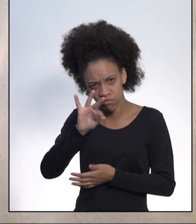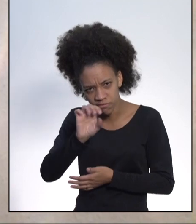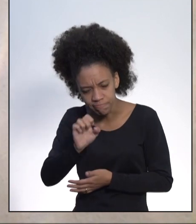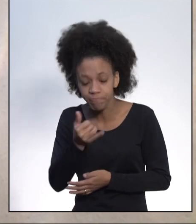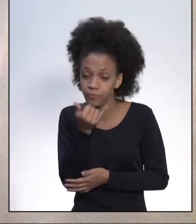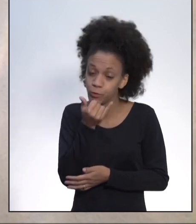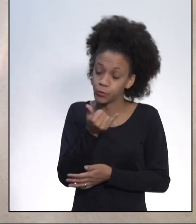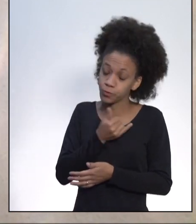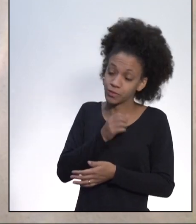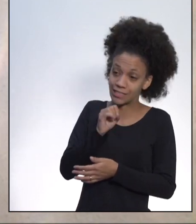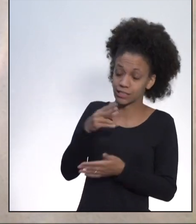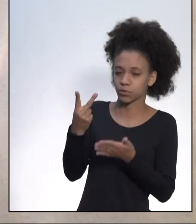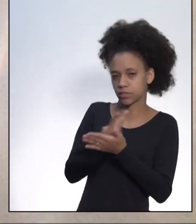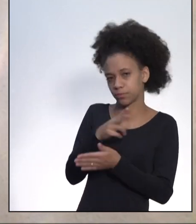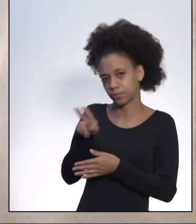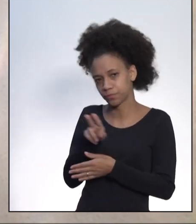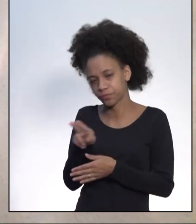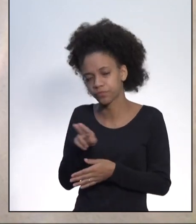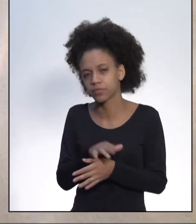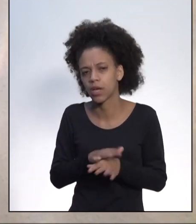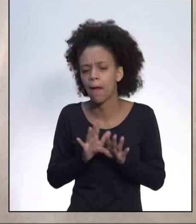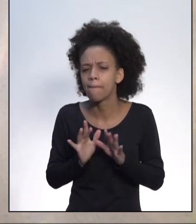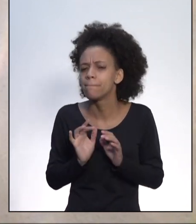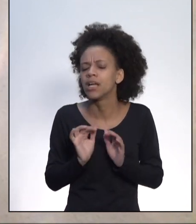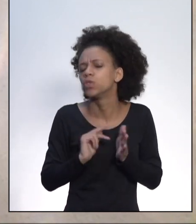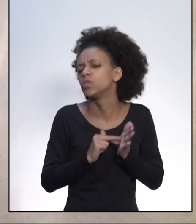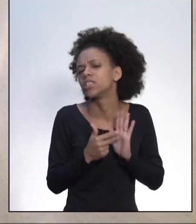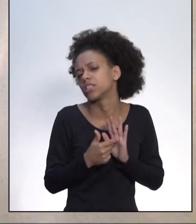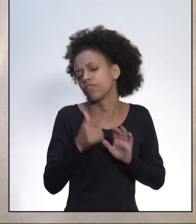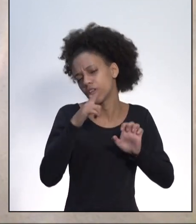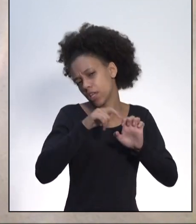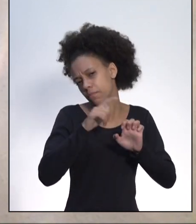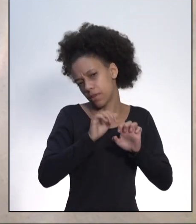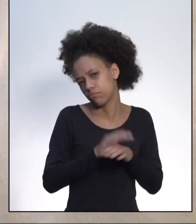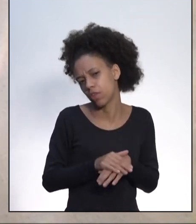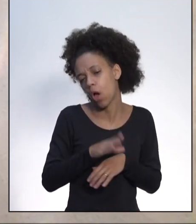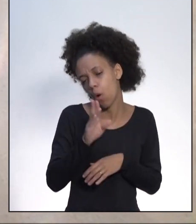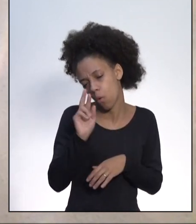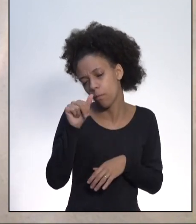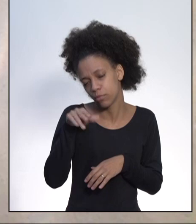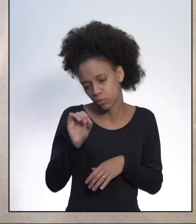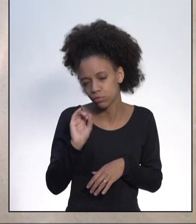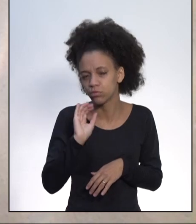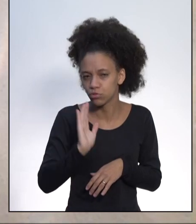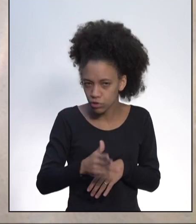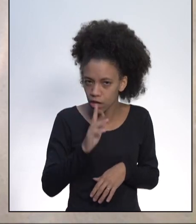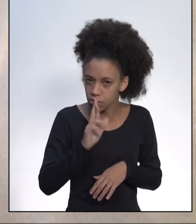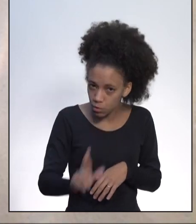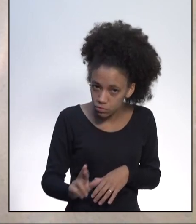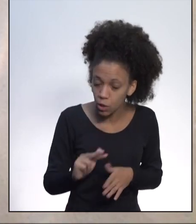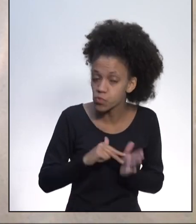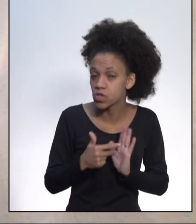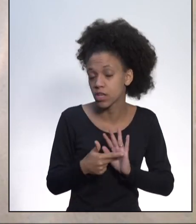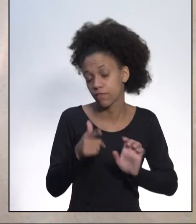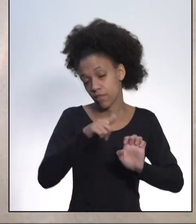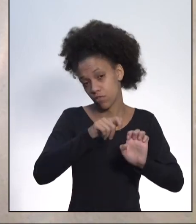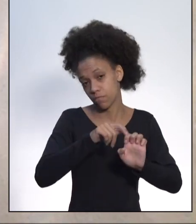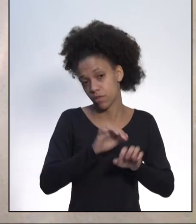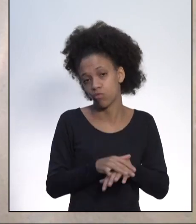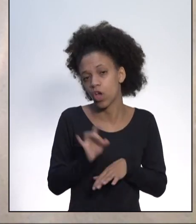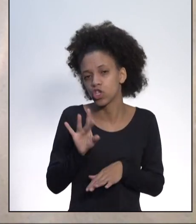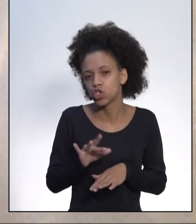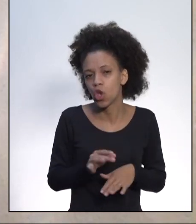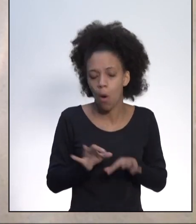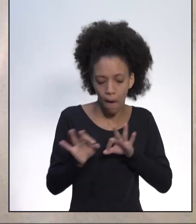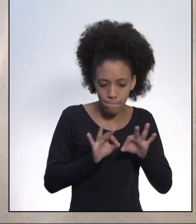perdoe, mas que é o seguinte: o que significa empreender? Eu acho que o Bruno falou, né? O significado de empreender não é só montar uma